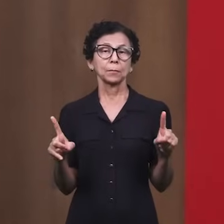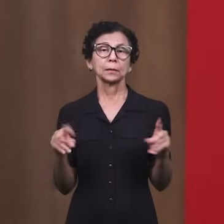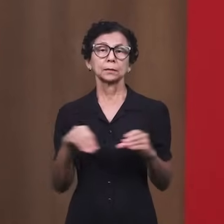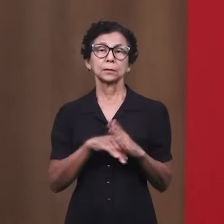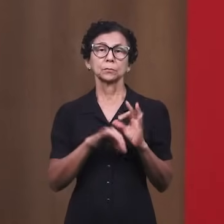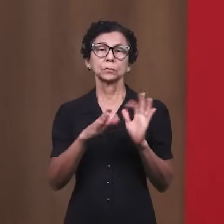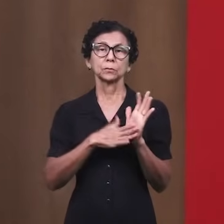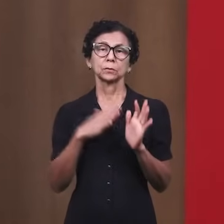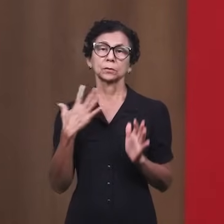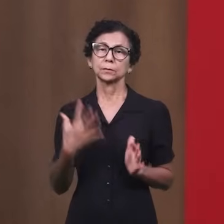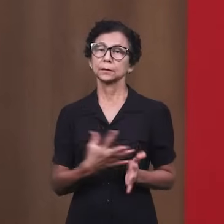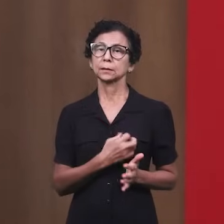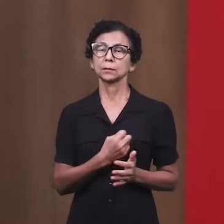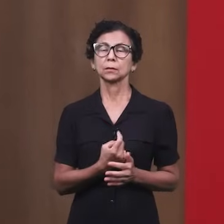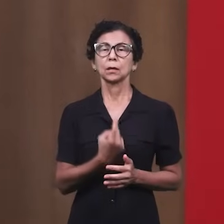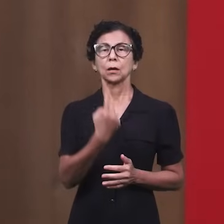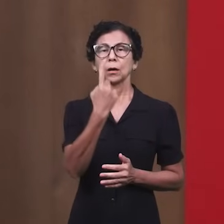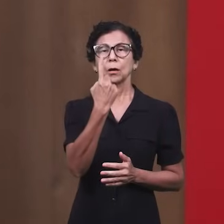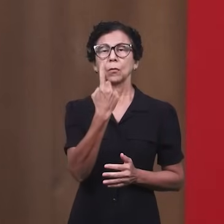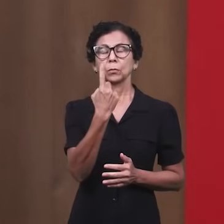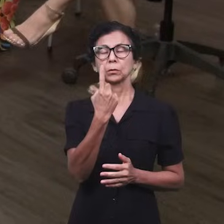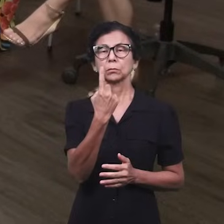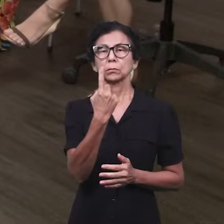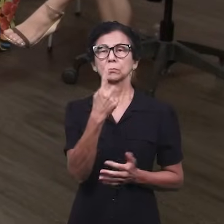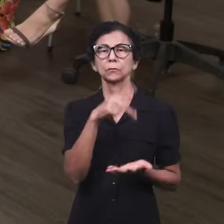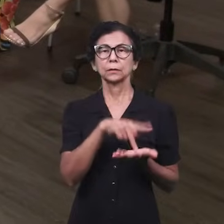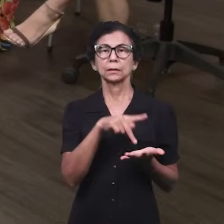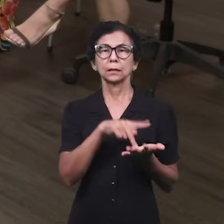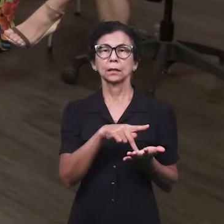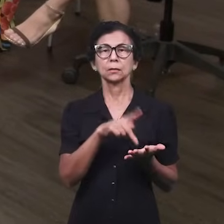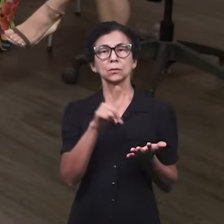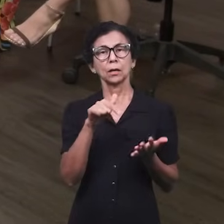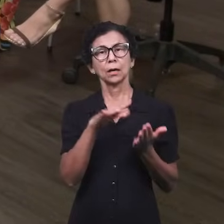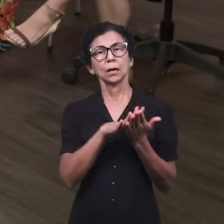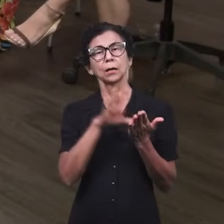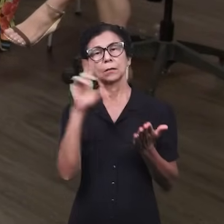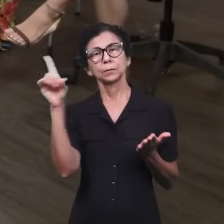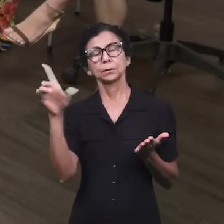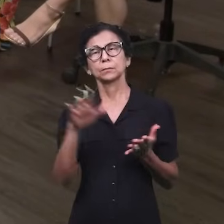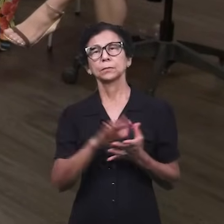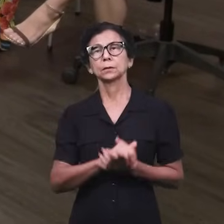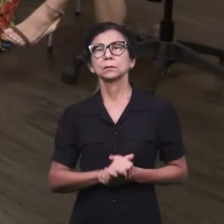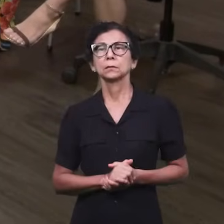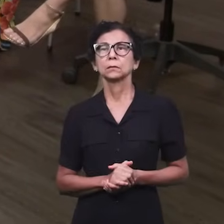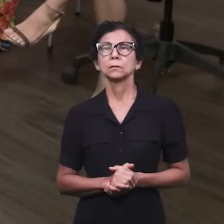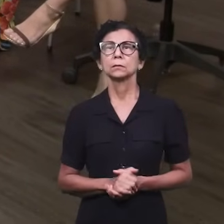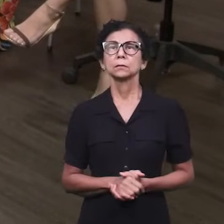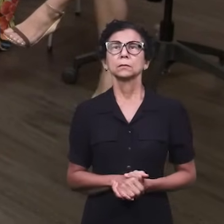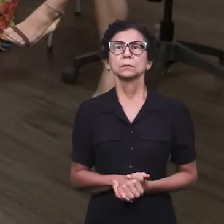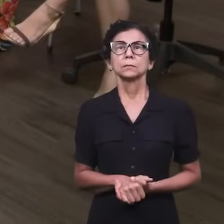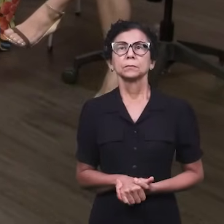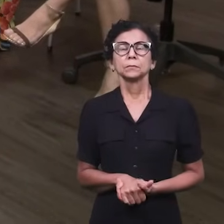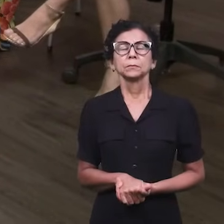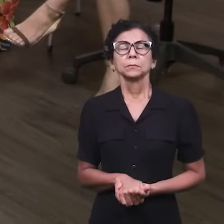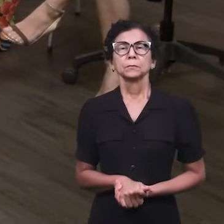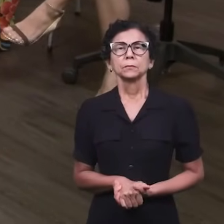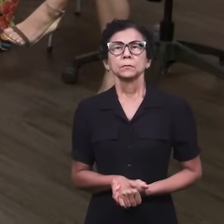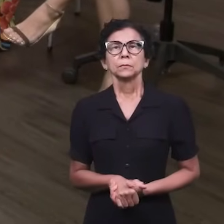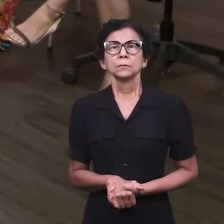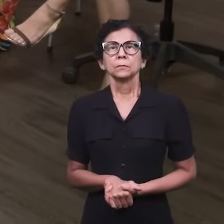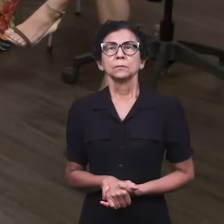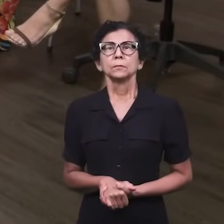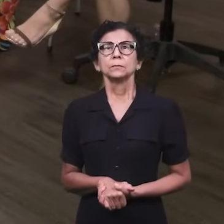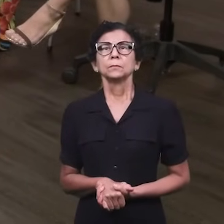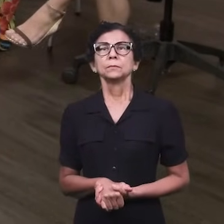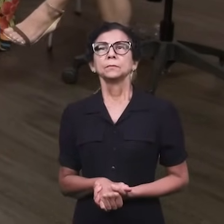nesse projeto de salvação que nos envolve Glória a Jesus né tá tá bem respondido respondido